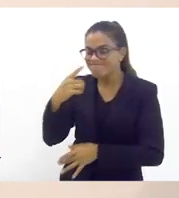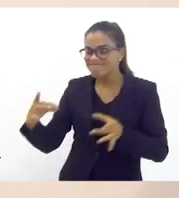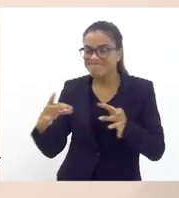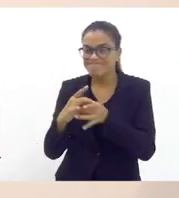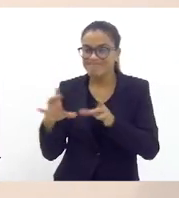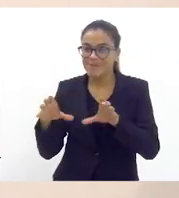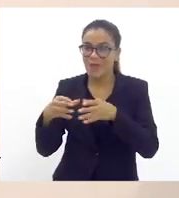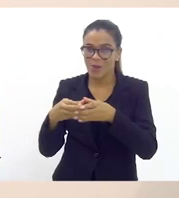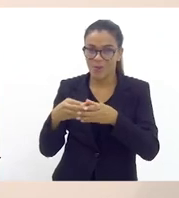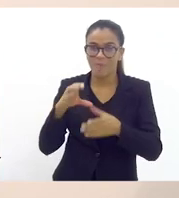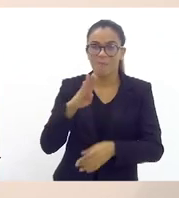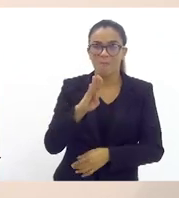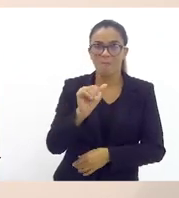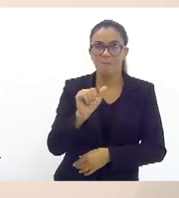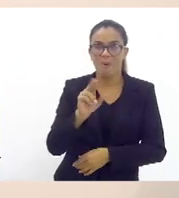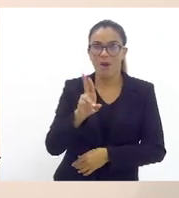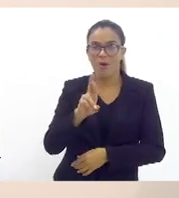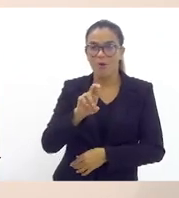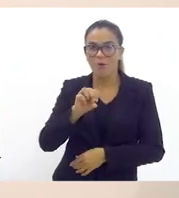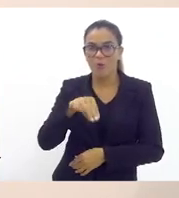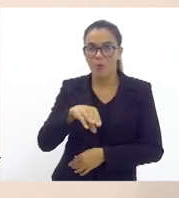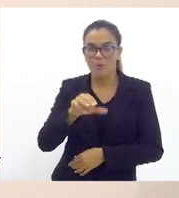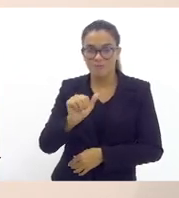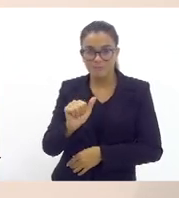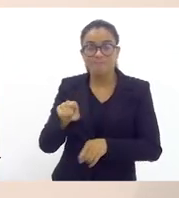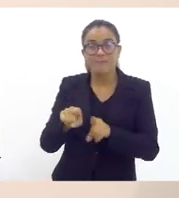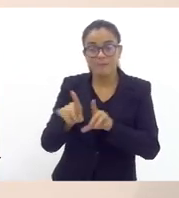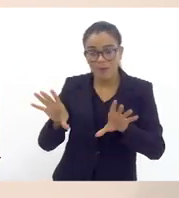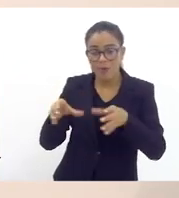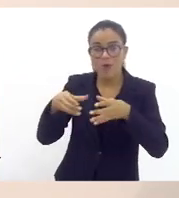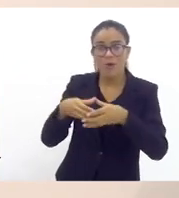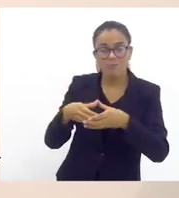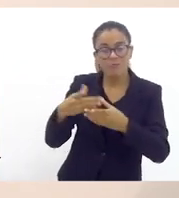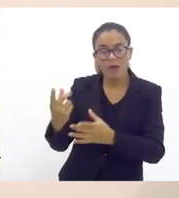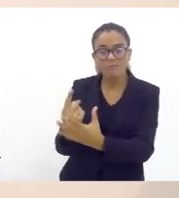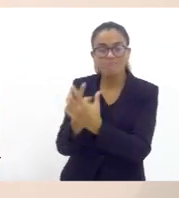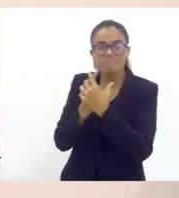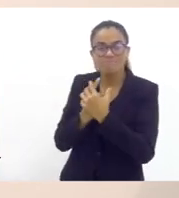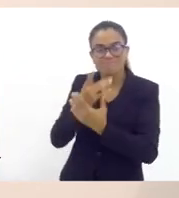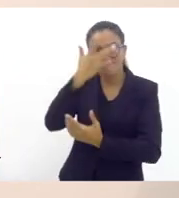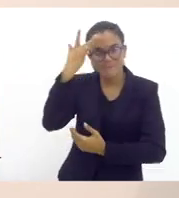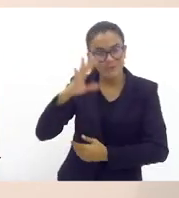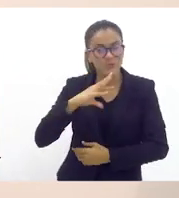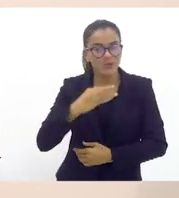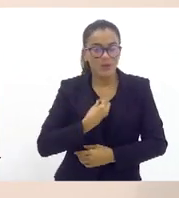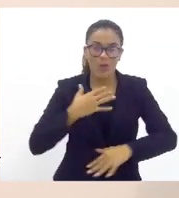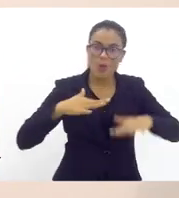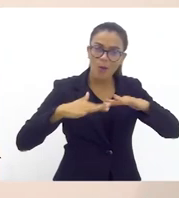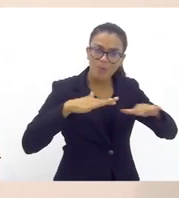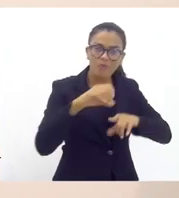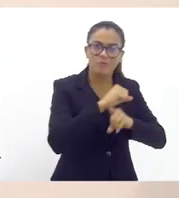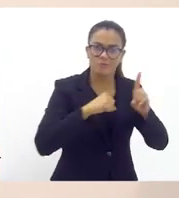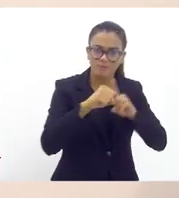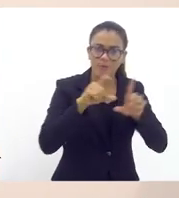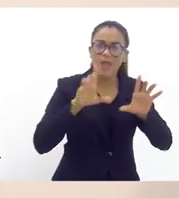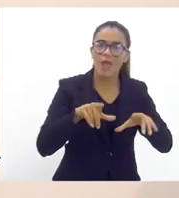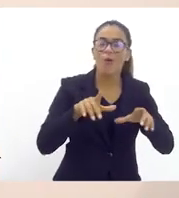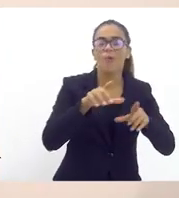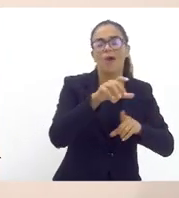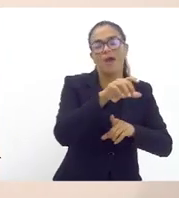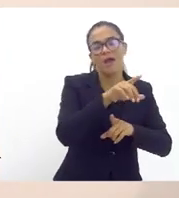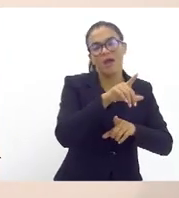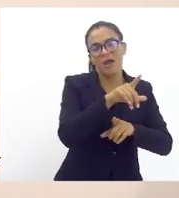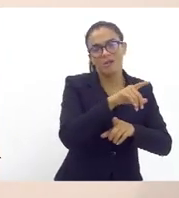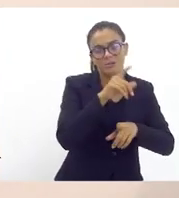comunidade da Ballroom, aqui como o Alandra falou, e é uma comunidade de acolhimento de pessoas trans, é um movimento social, é uma sociedade civil,